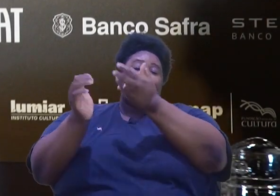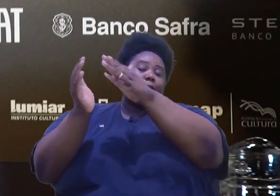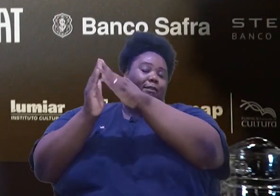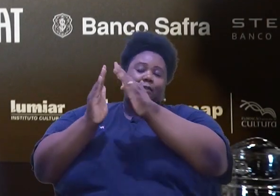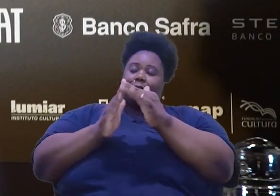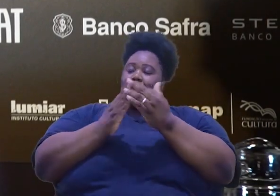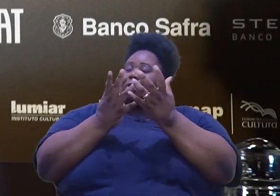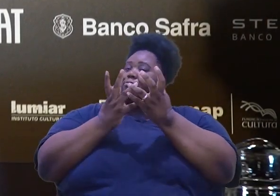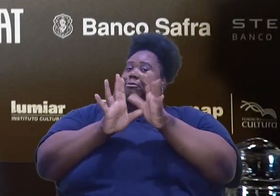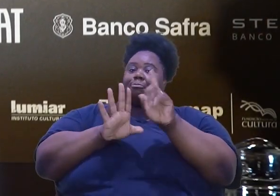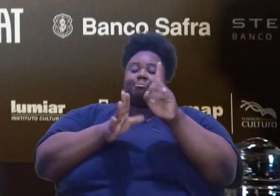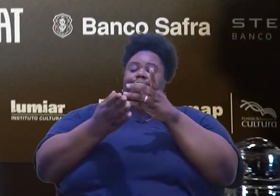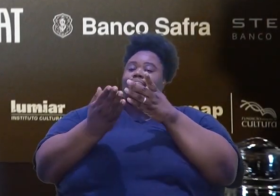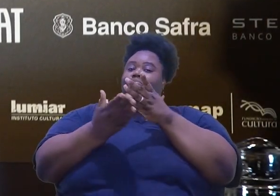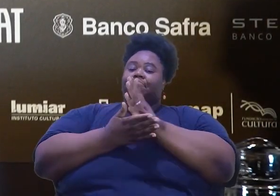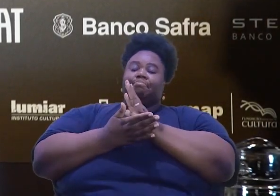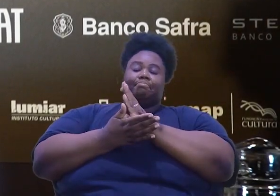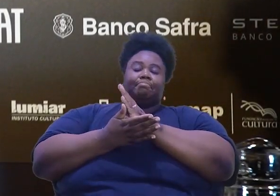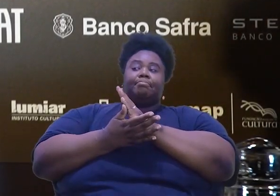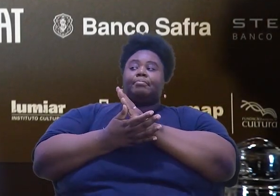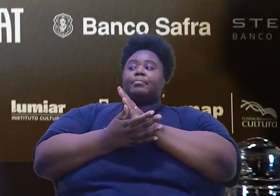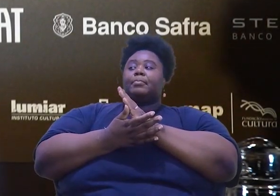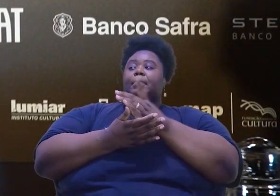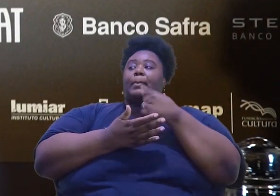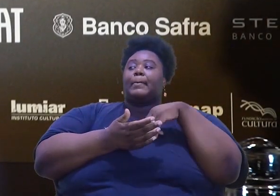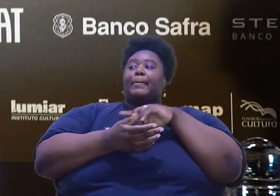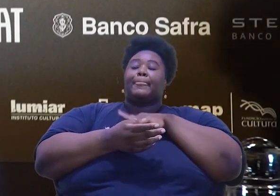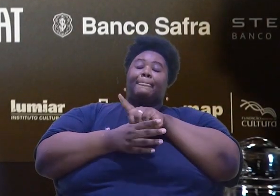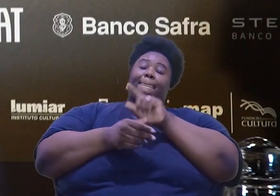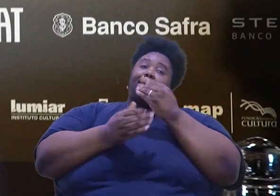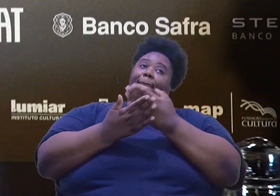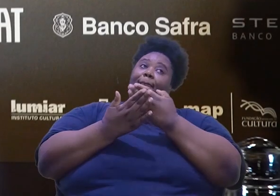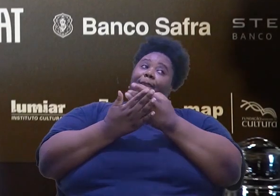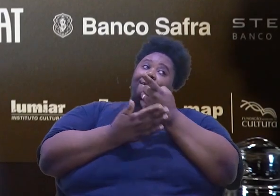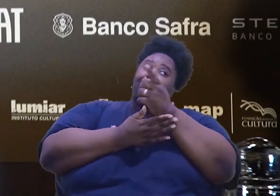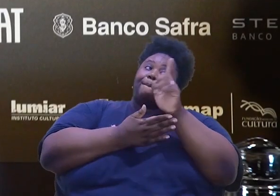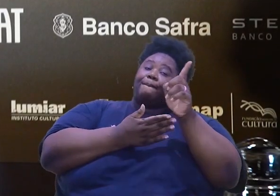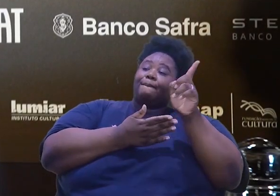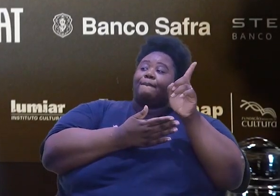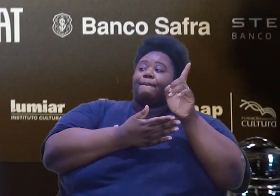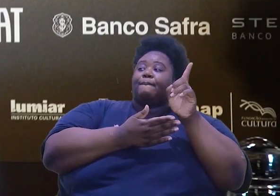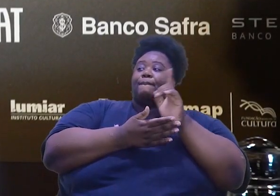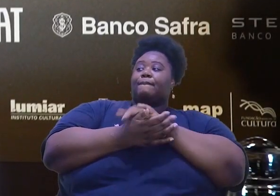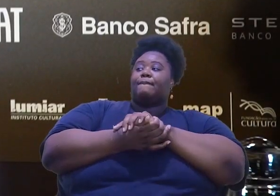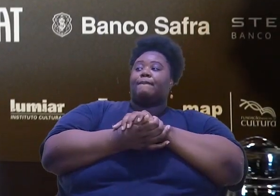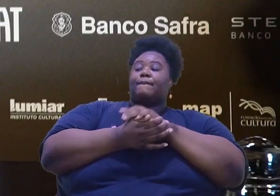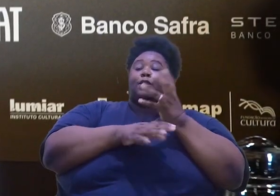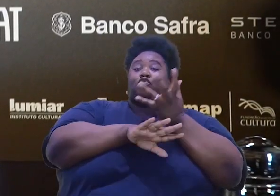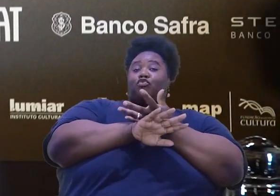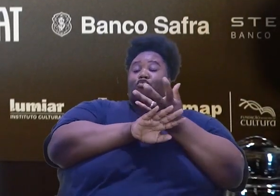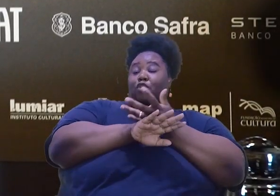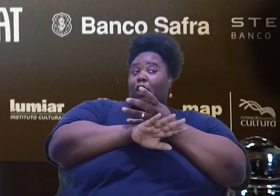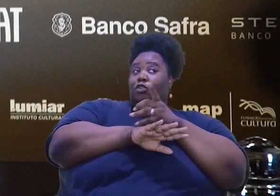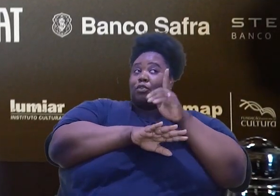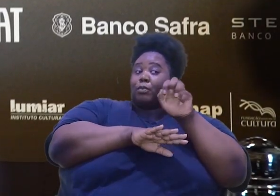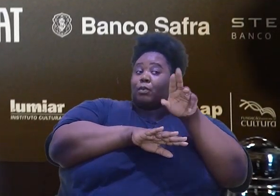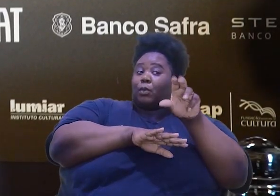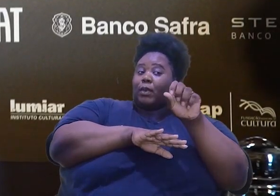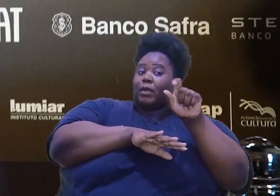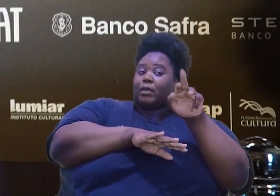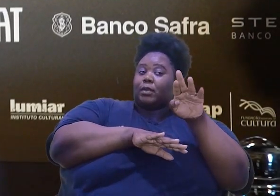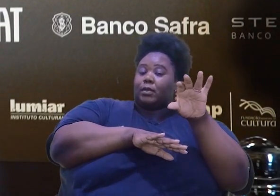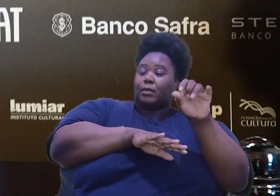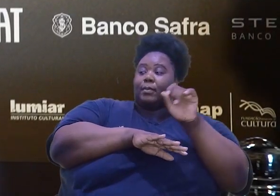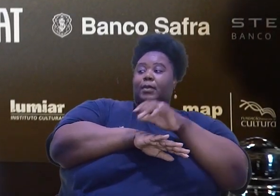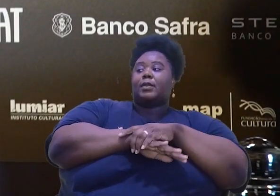favela. E nos matriculou tanto o Jardim Bueno Brandão, onde a